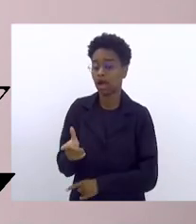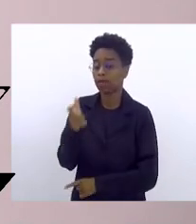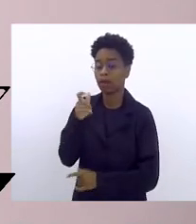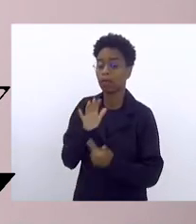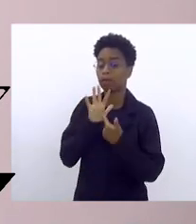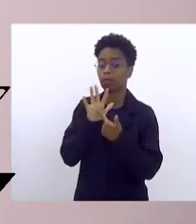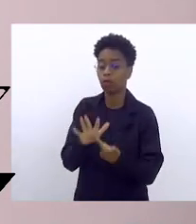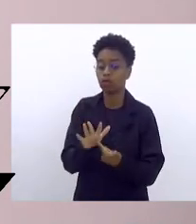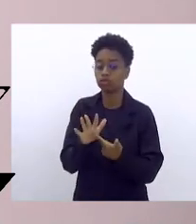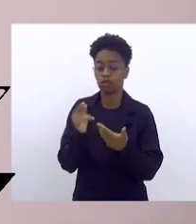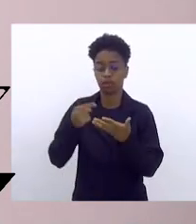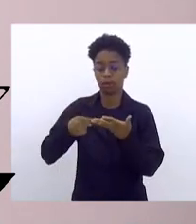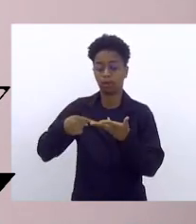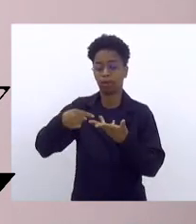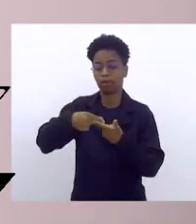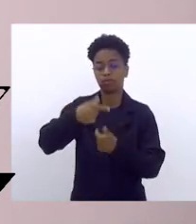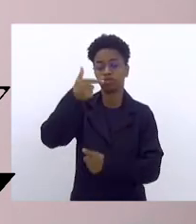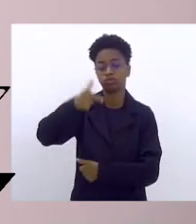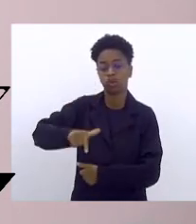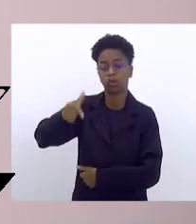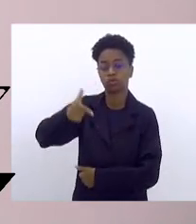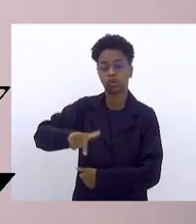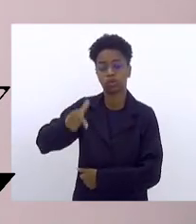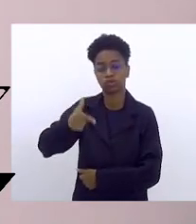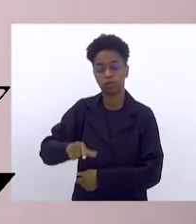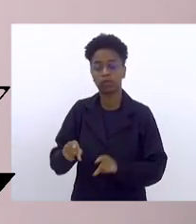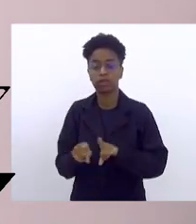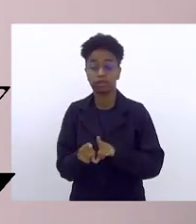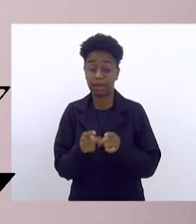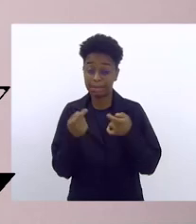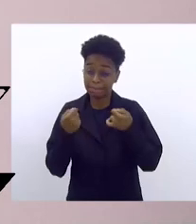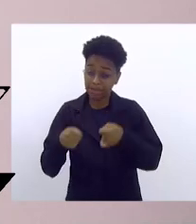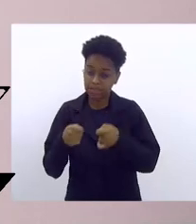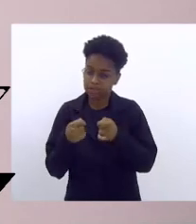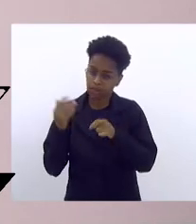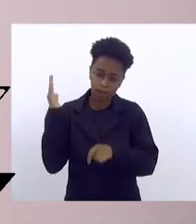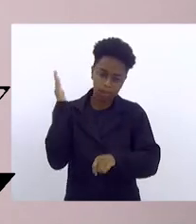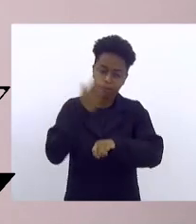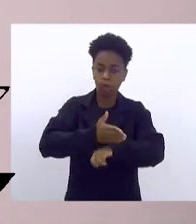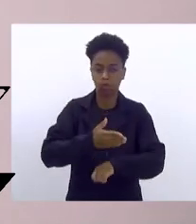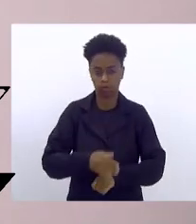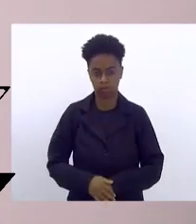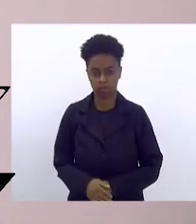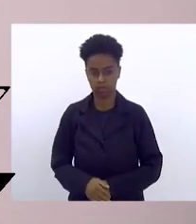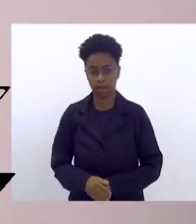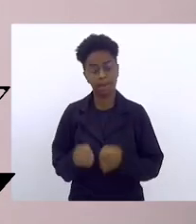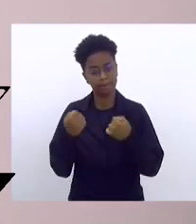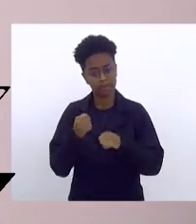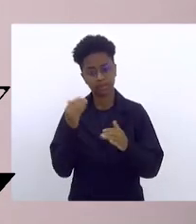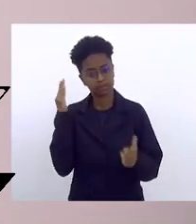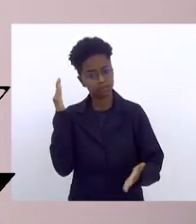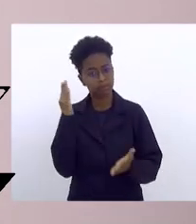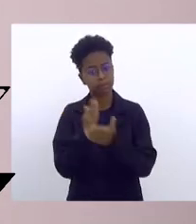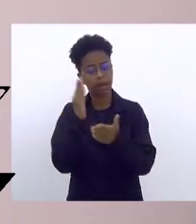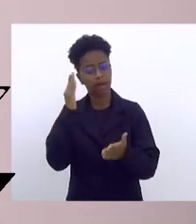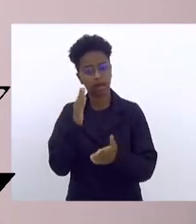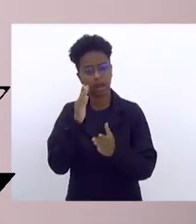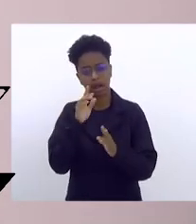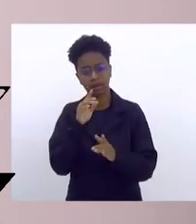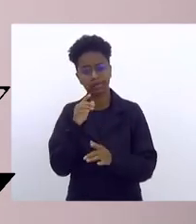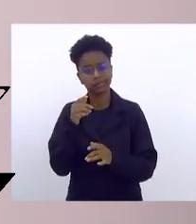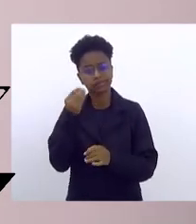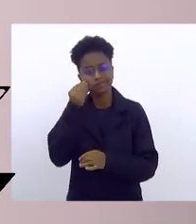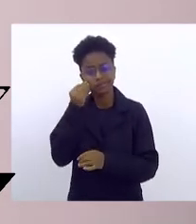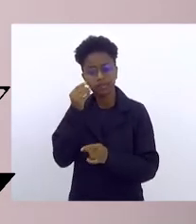motivações que se repetem e que precisam ser enfrentadas interrompendo uma tendência de